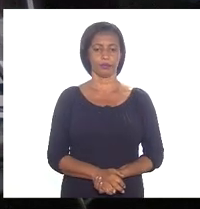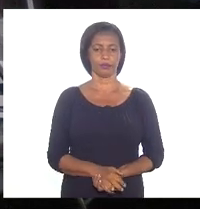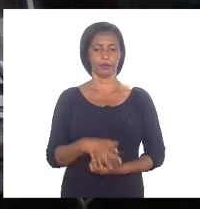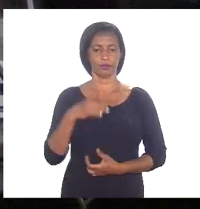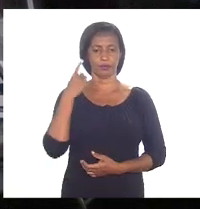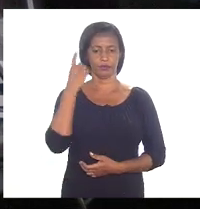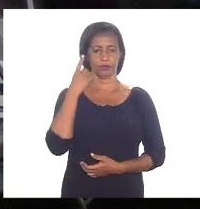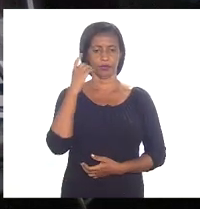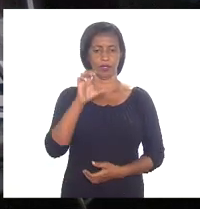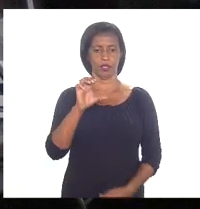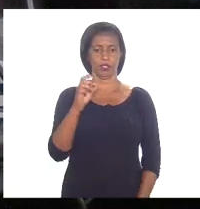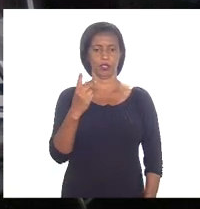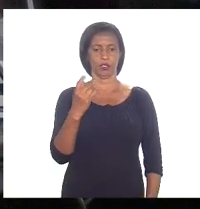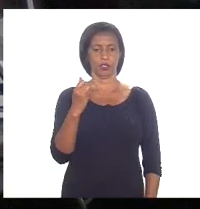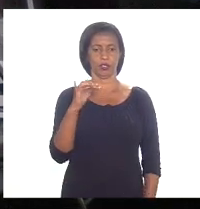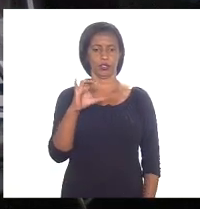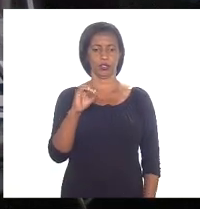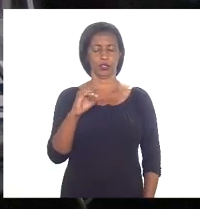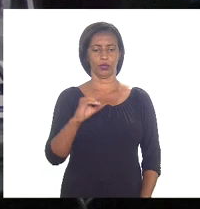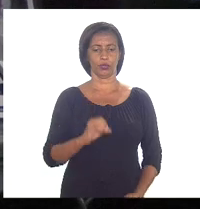Deputado Chico Machado.